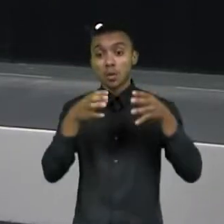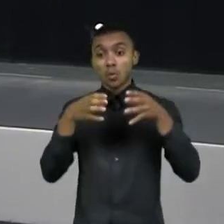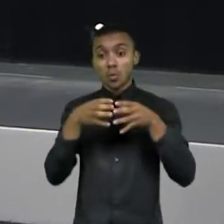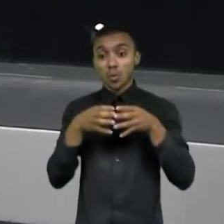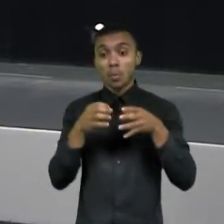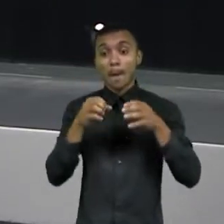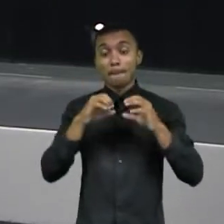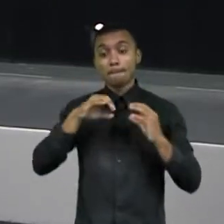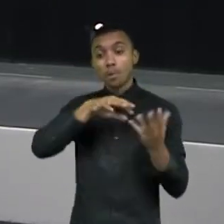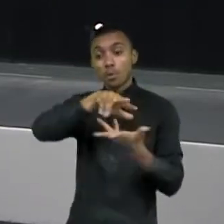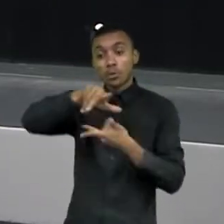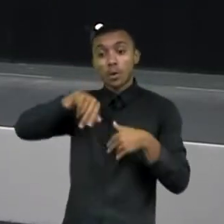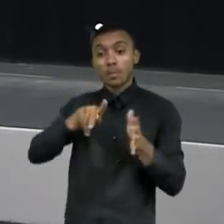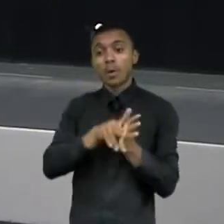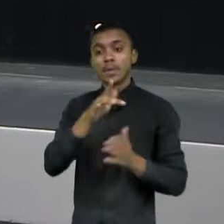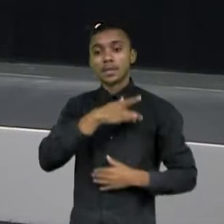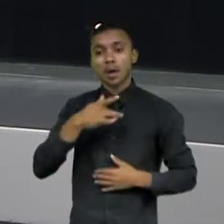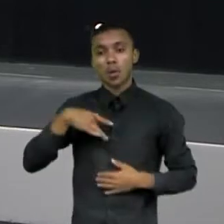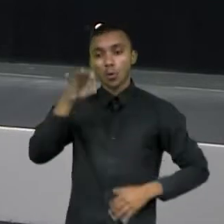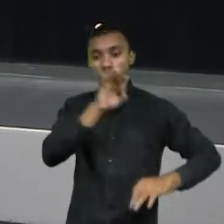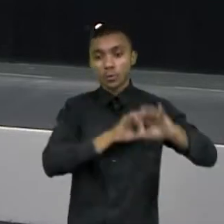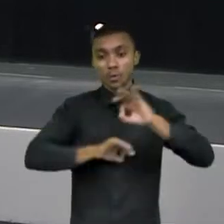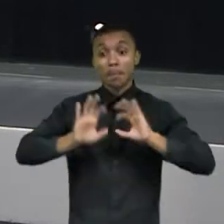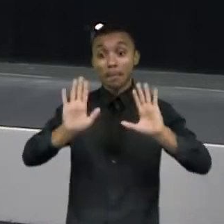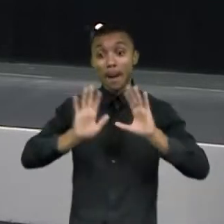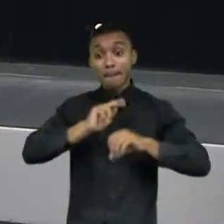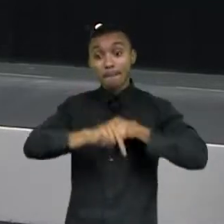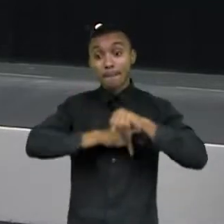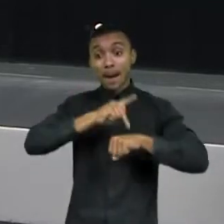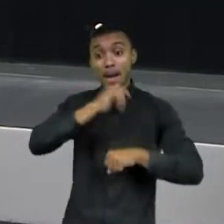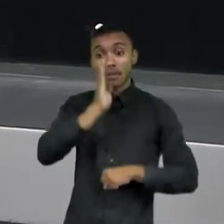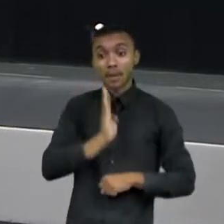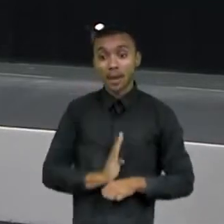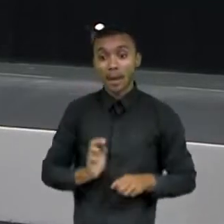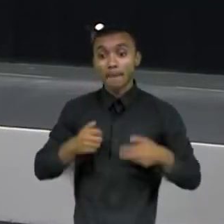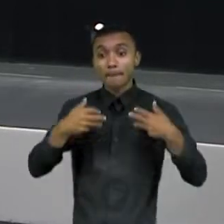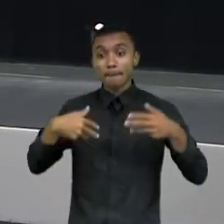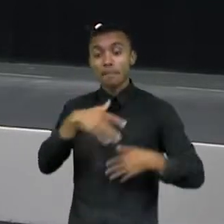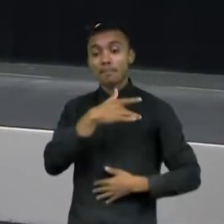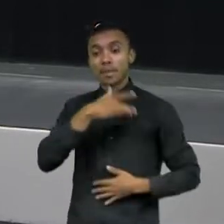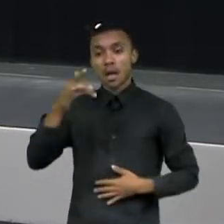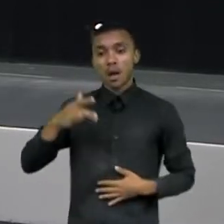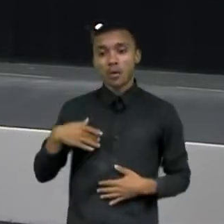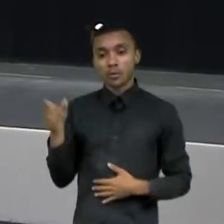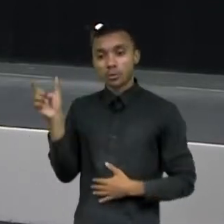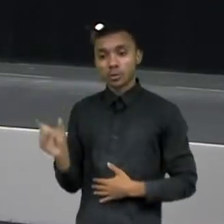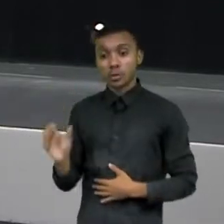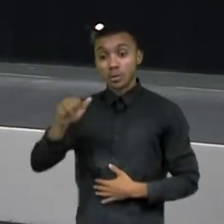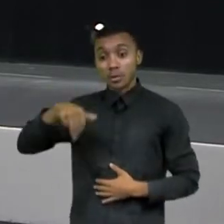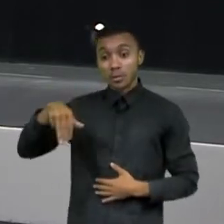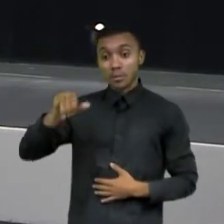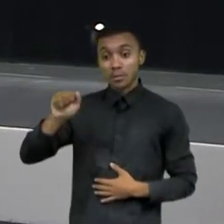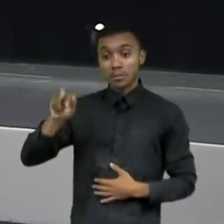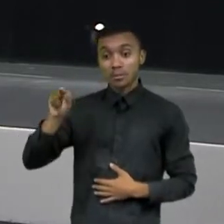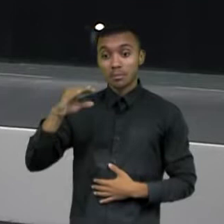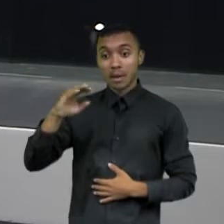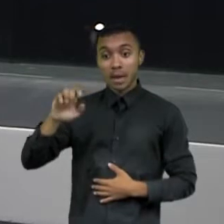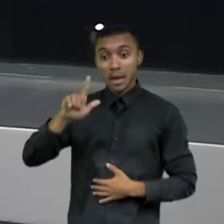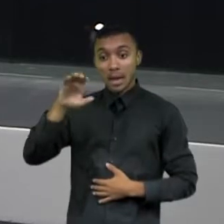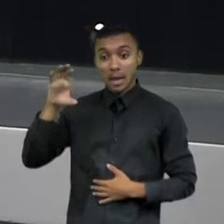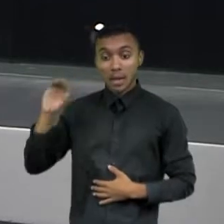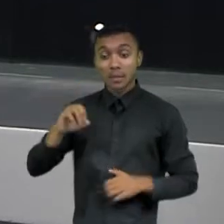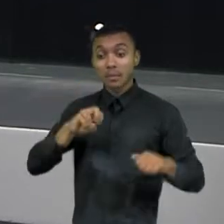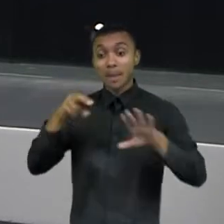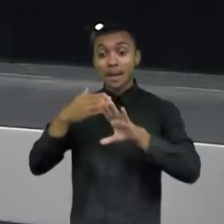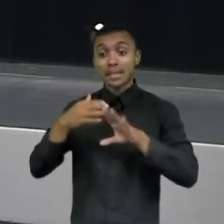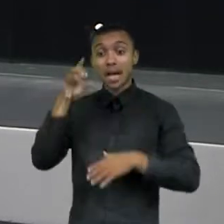Organização Mundial da Saúde. Mas aqui no Brasil, o ministro da Saúde, Marcelo Queiroga, anunciou neste domingo